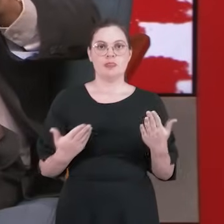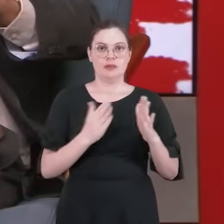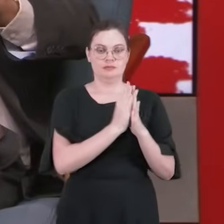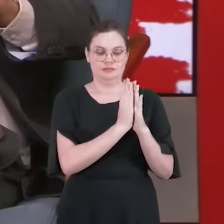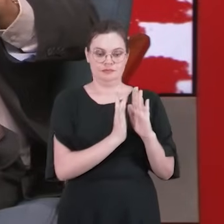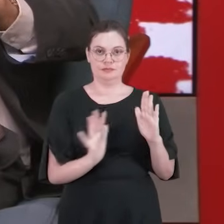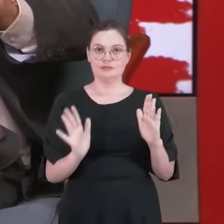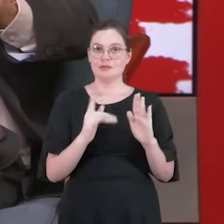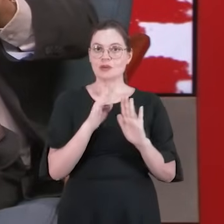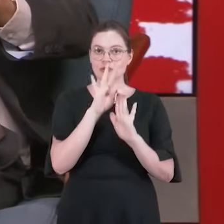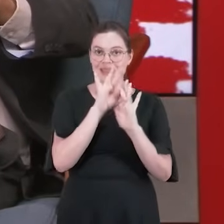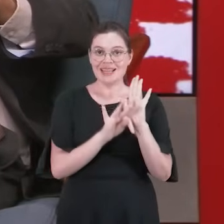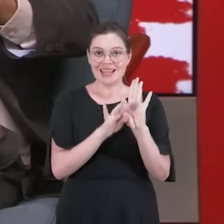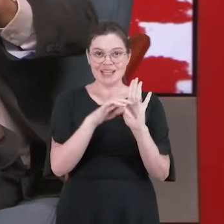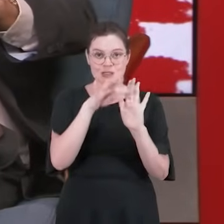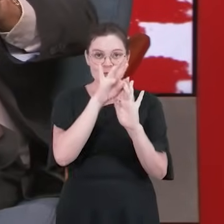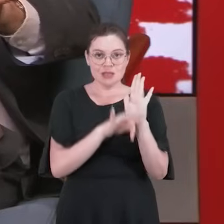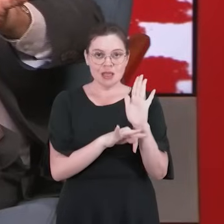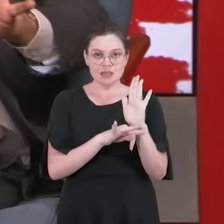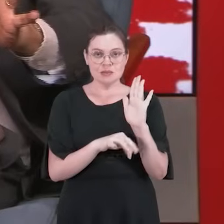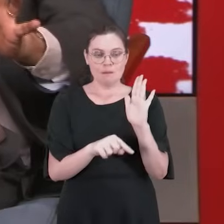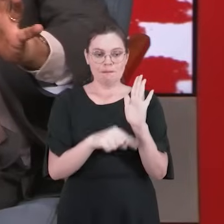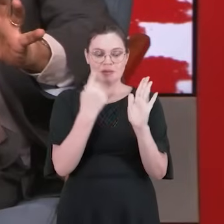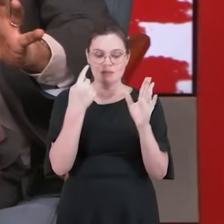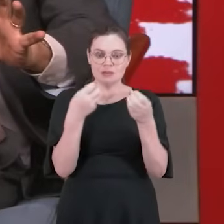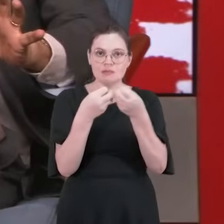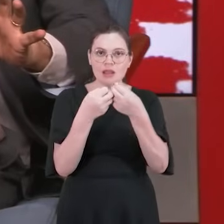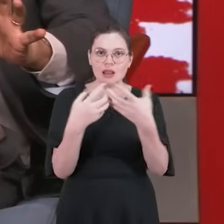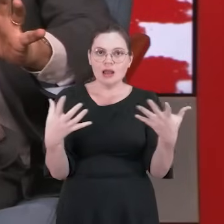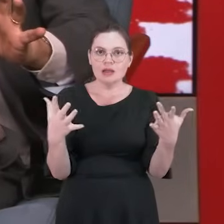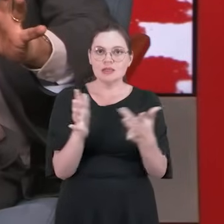colocou dentro desse primeiro milagre,